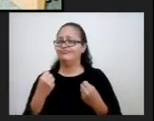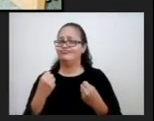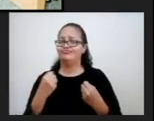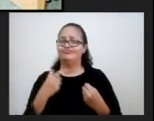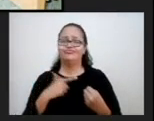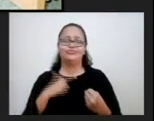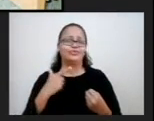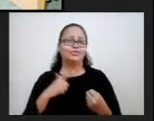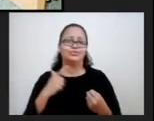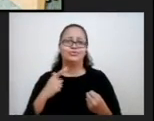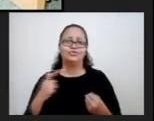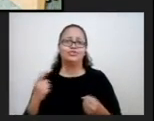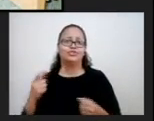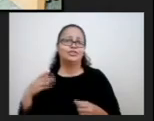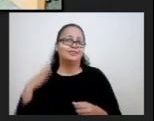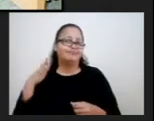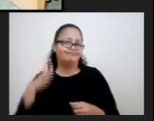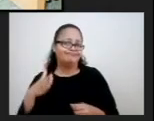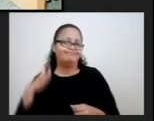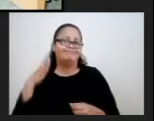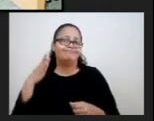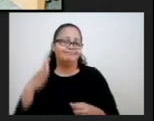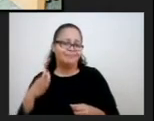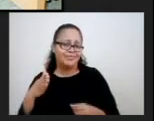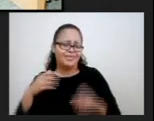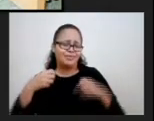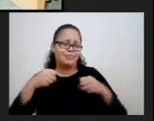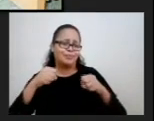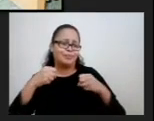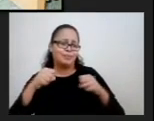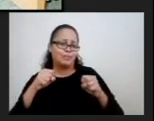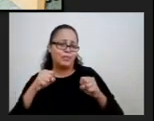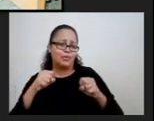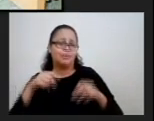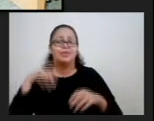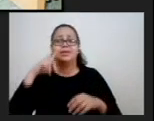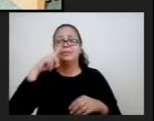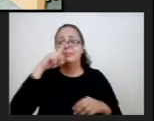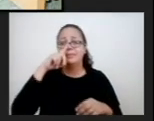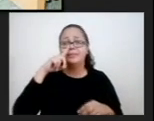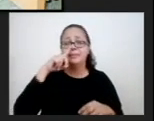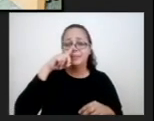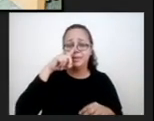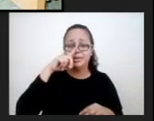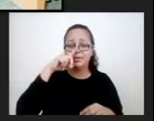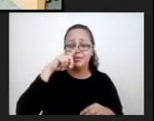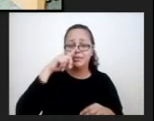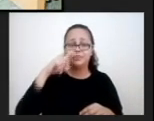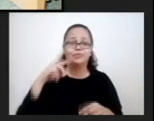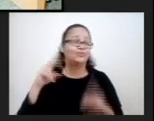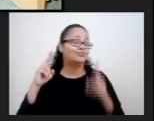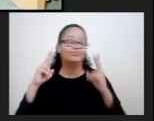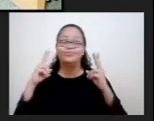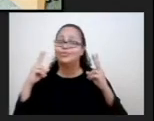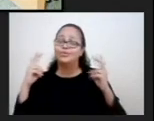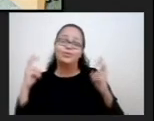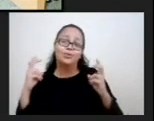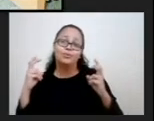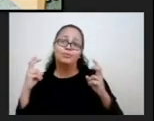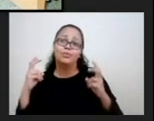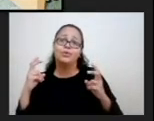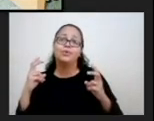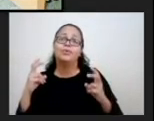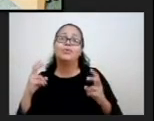mais complicado, perigoso. Então, não eram tão comuns as viagens. E isso gerava